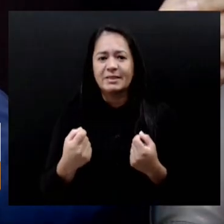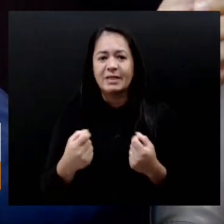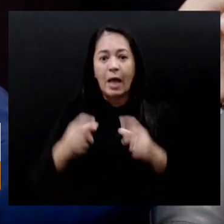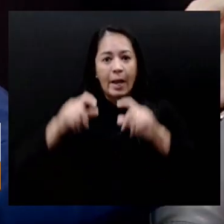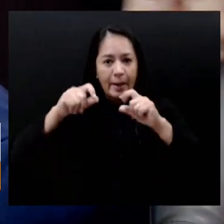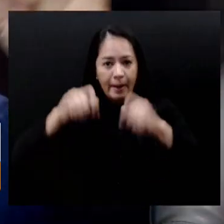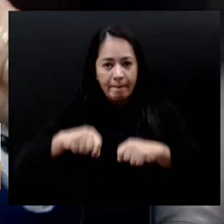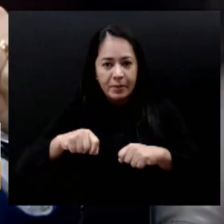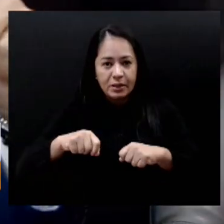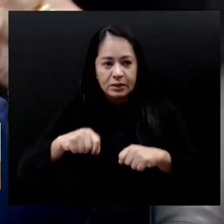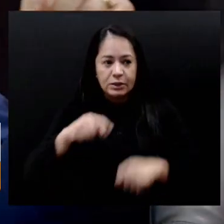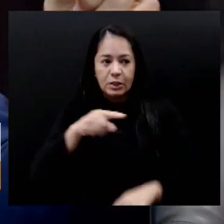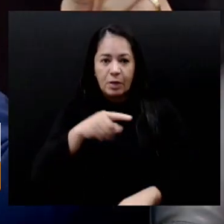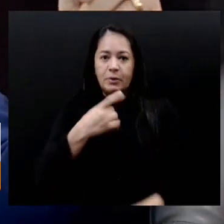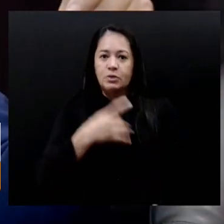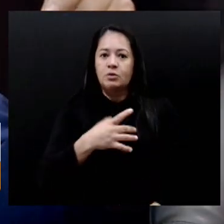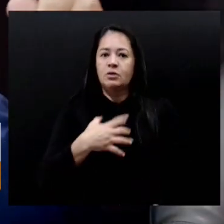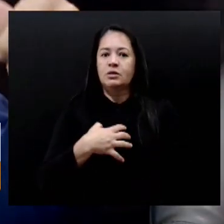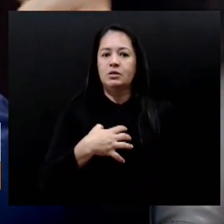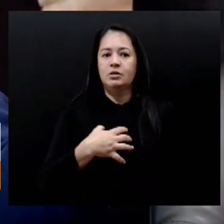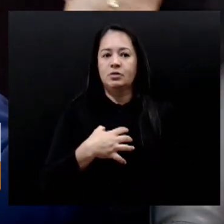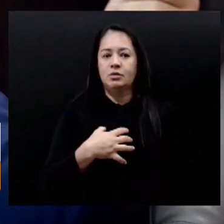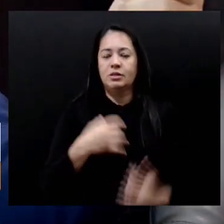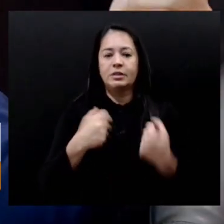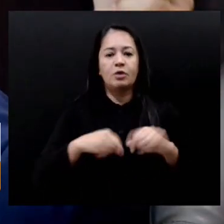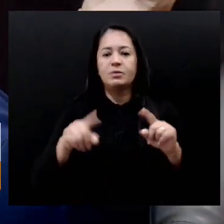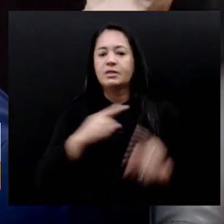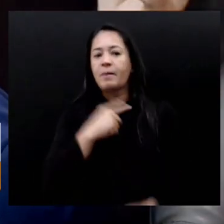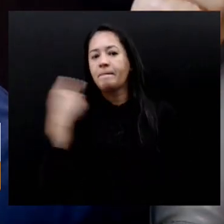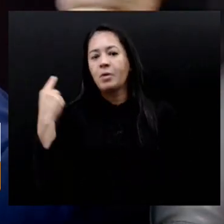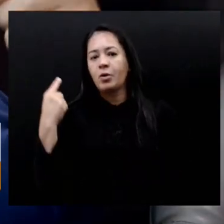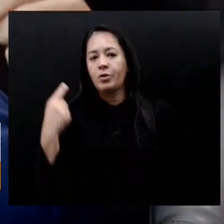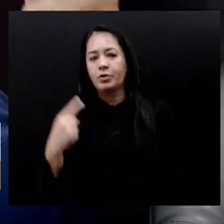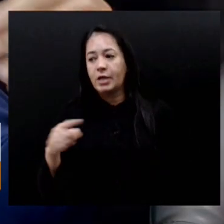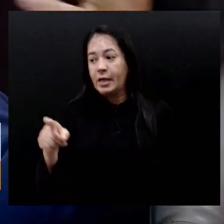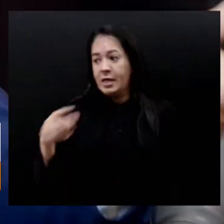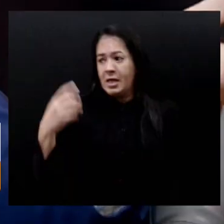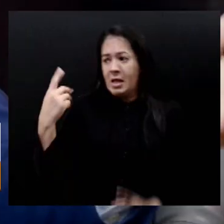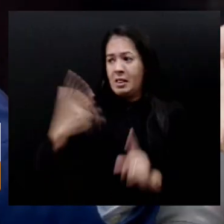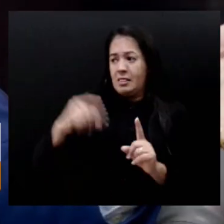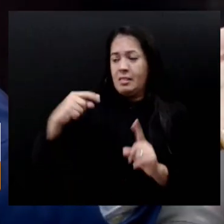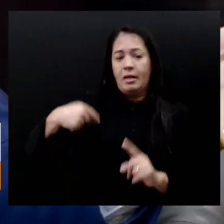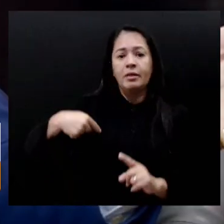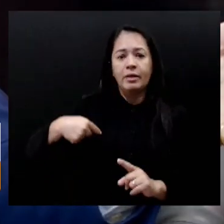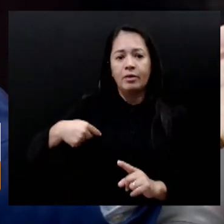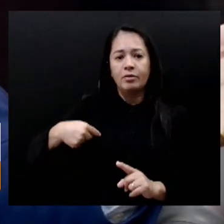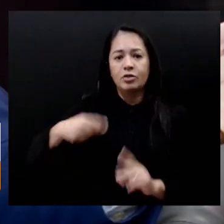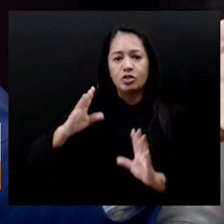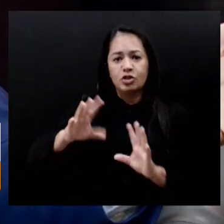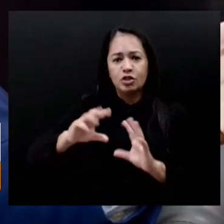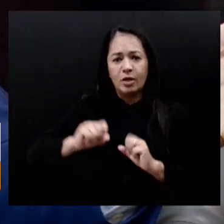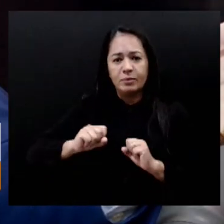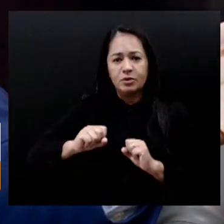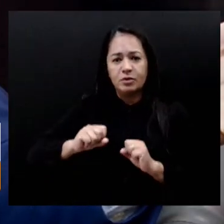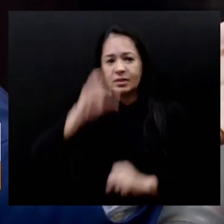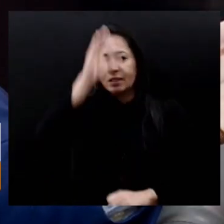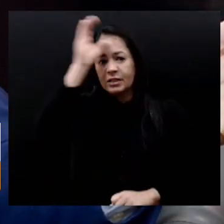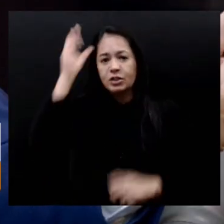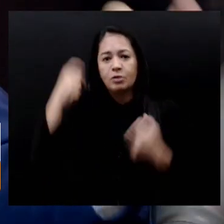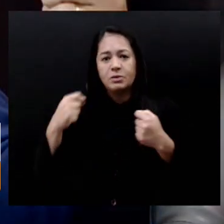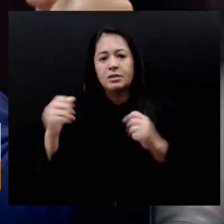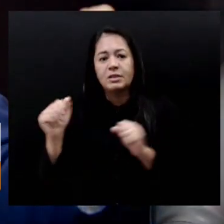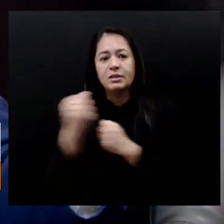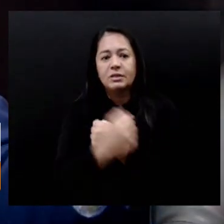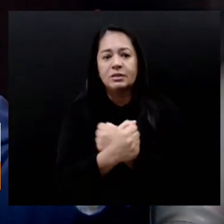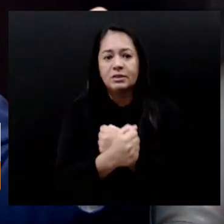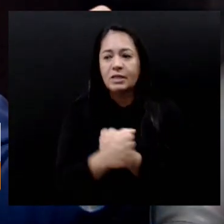medo. Não precisa ser morte, pode ser, ele vai me bater, vai me espancar. Já absolvi, já tive clientes que eu tive que defender, que foram acusados de ameaça, porque ele